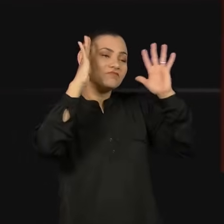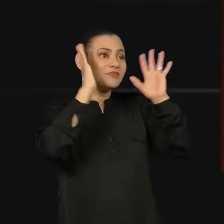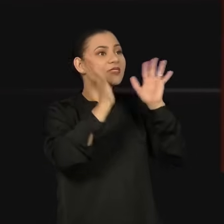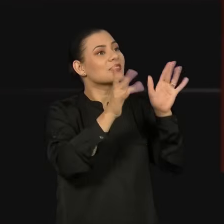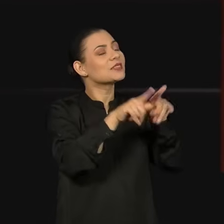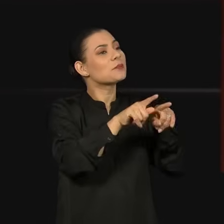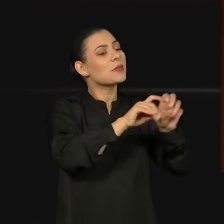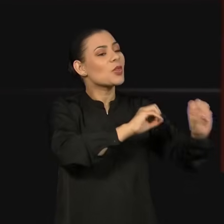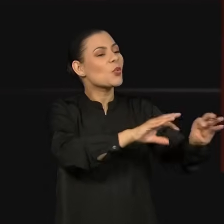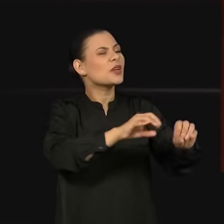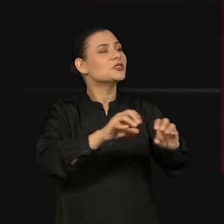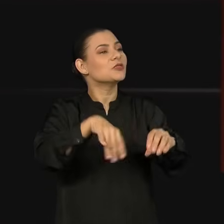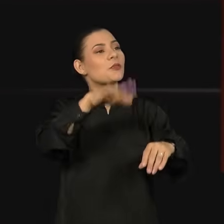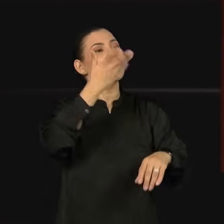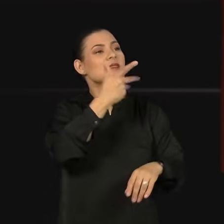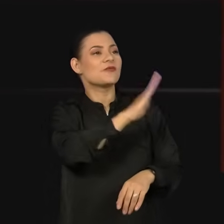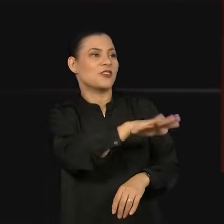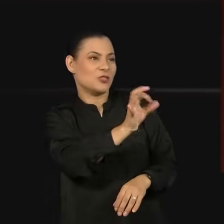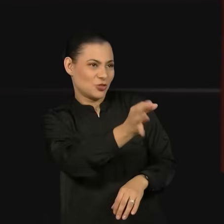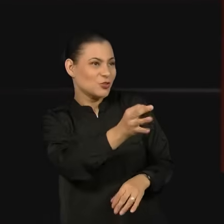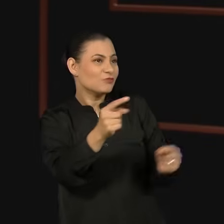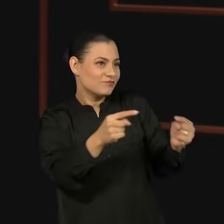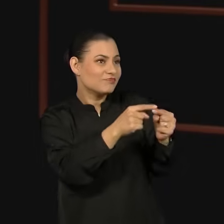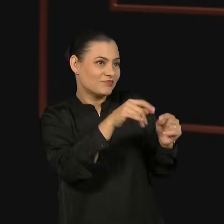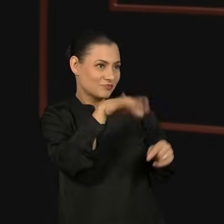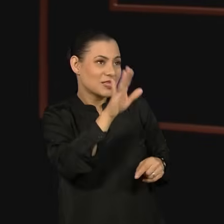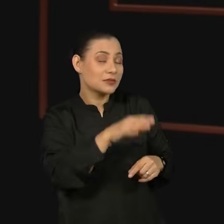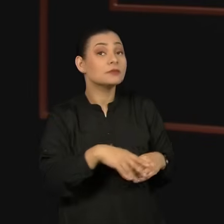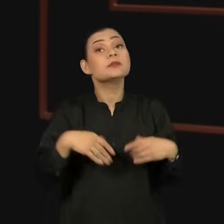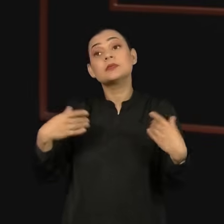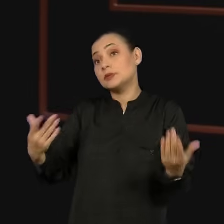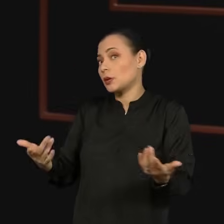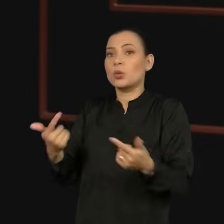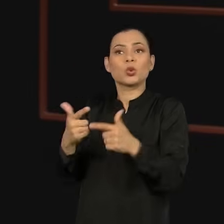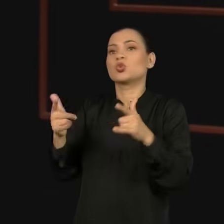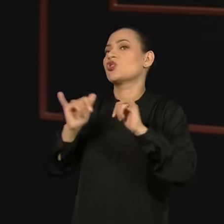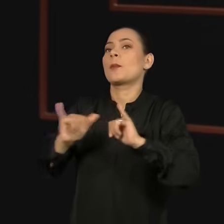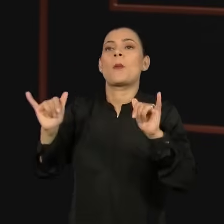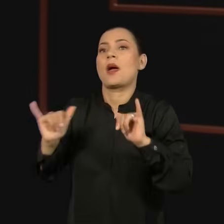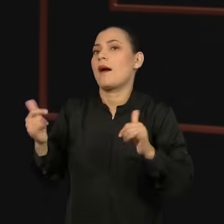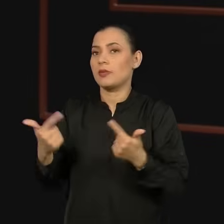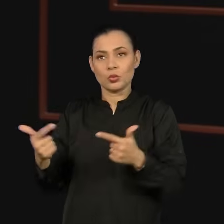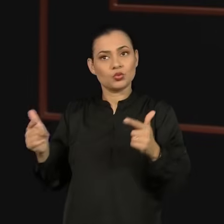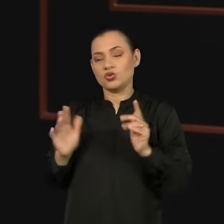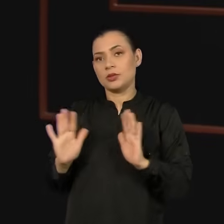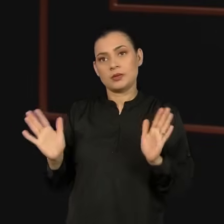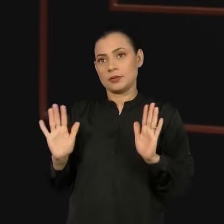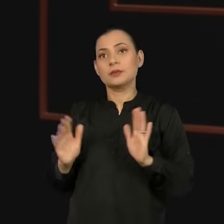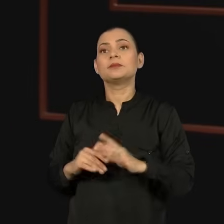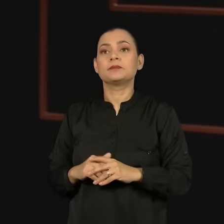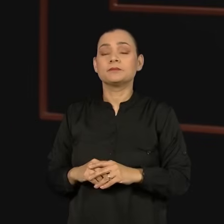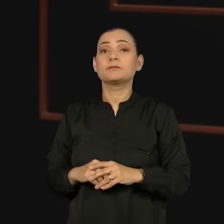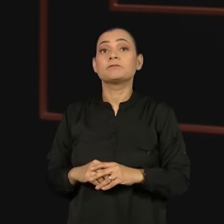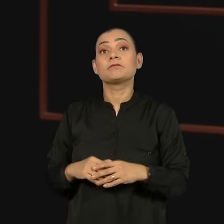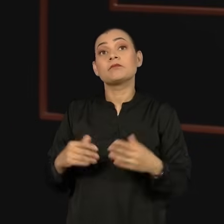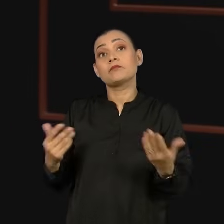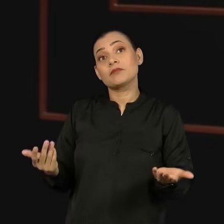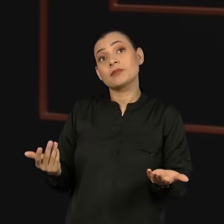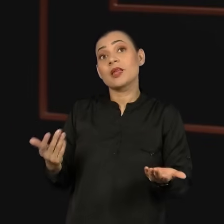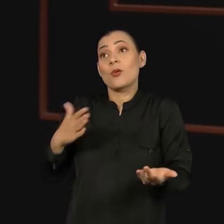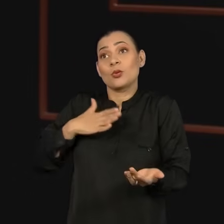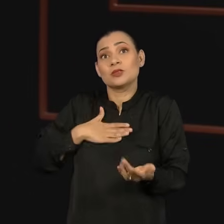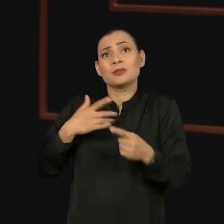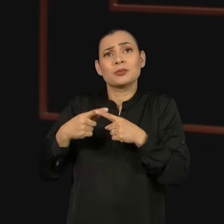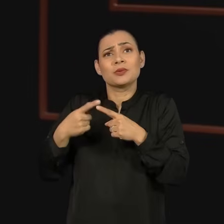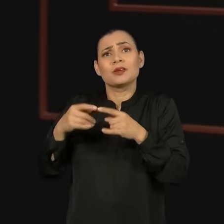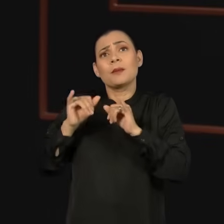mais educativo, mais infantil Sim, mesmo, né? E não tinha merchandising. Não sei se eu gostei disso, porque merchandising é uma